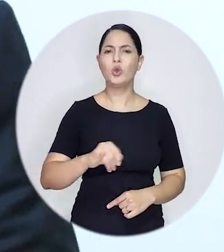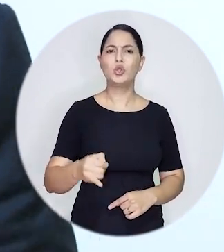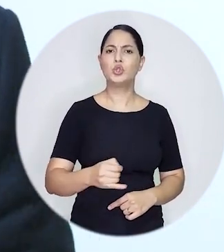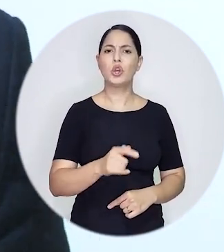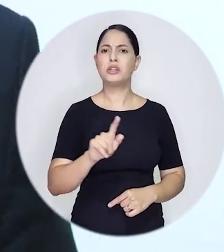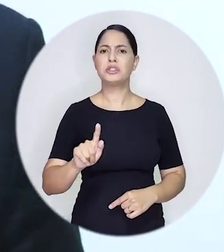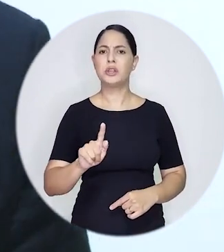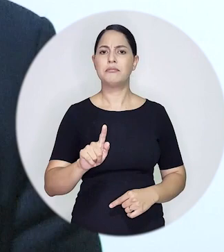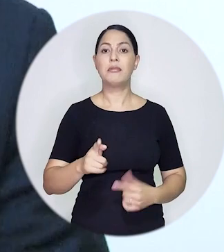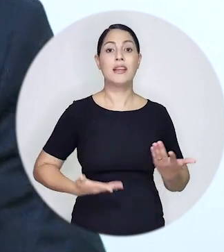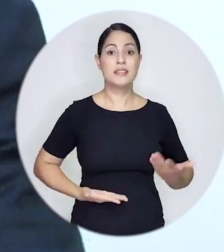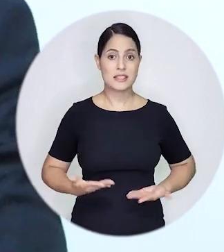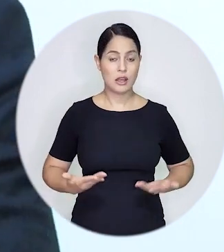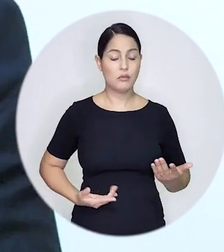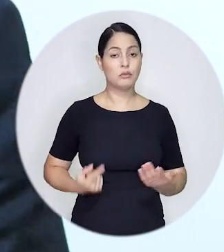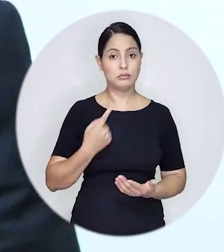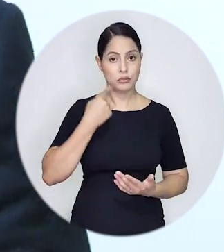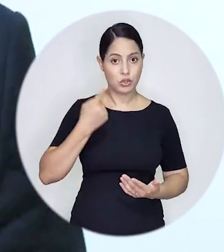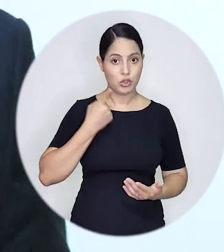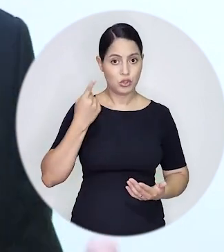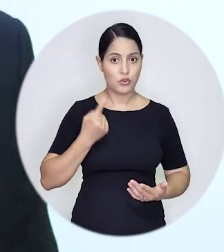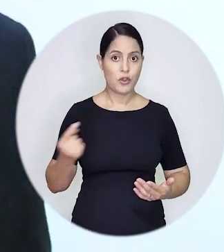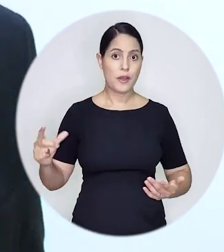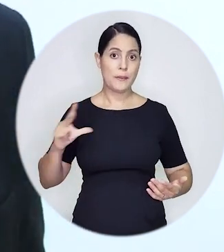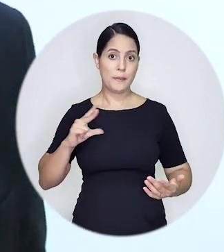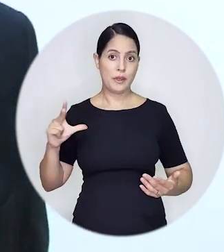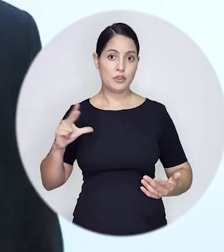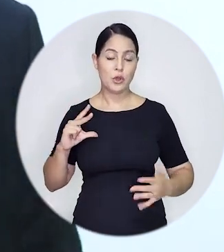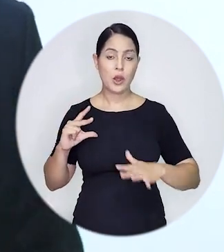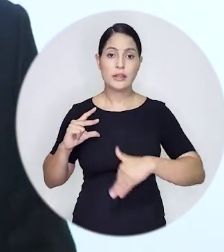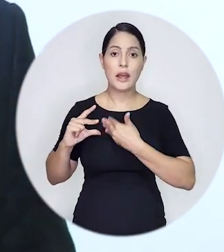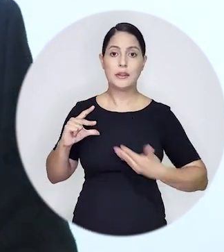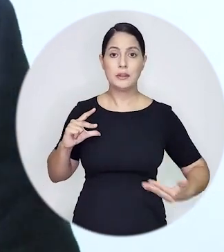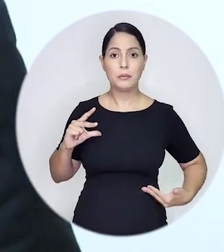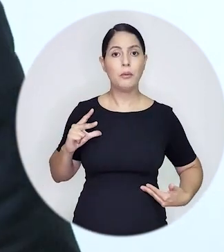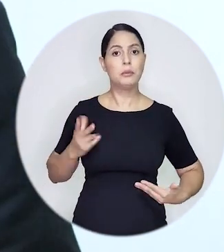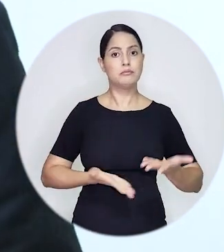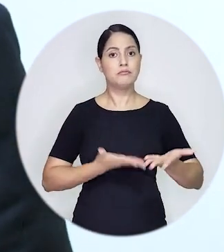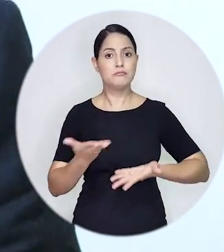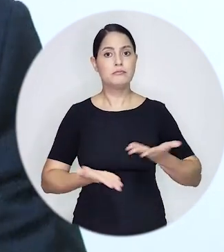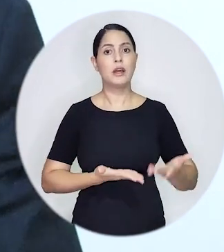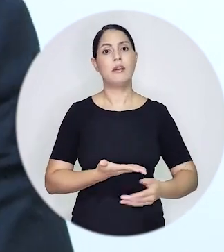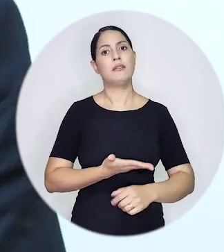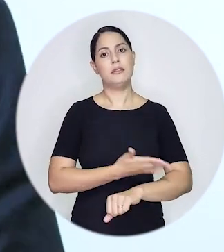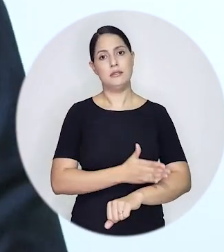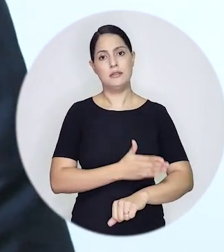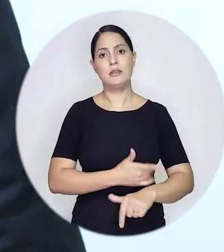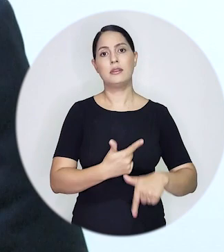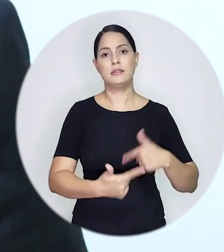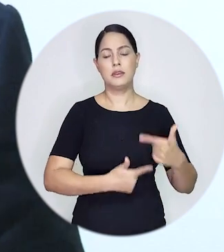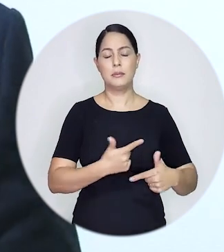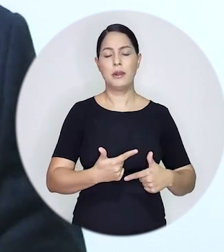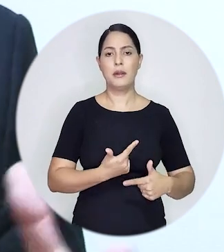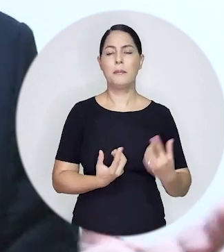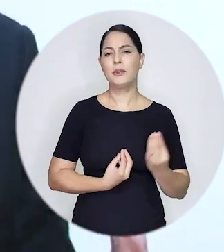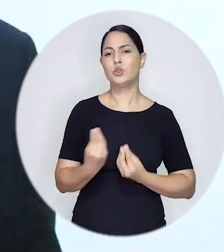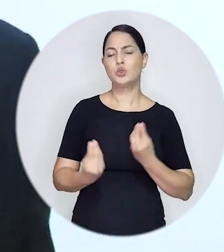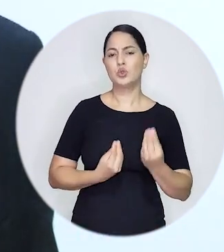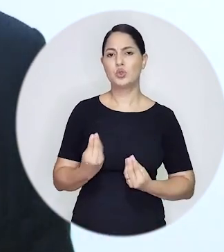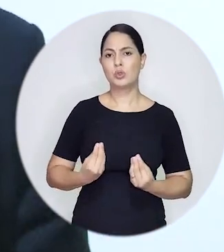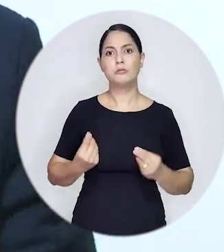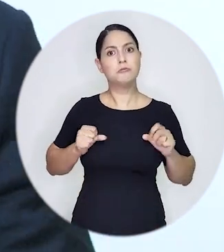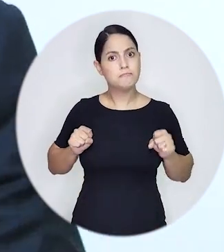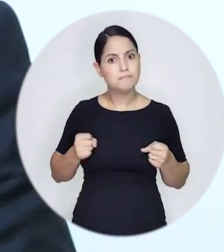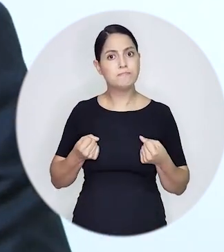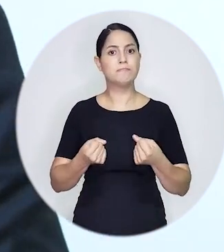advogado catarinense de prestar esse serviço à população carente no Judiciário catarinense. E isso se deu através de um conjunto